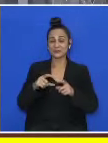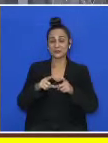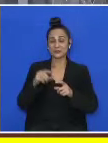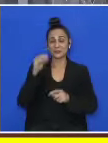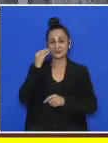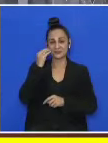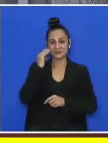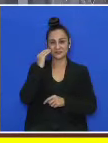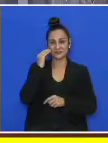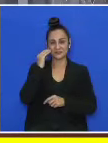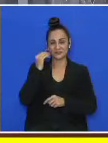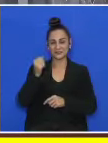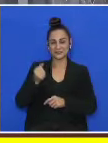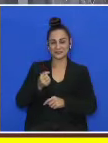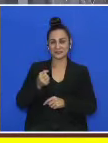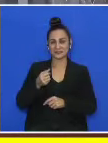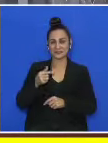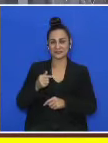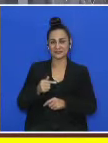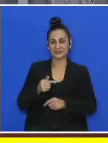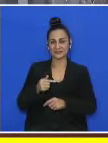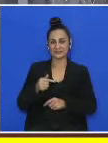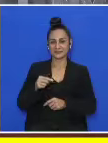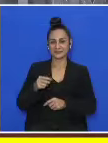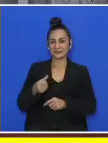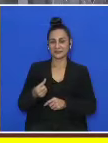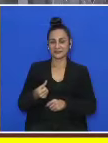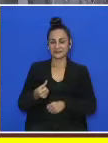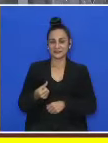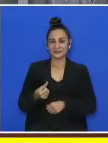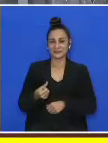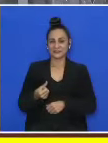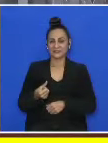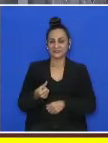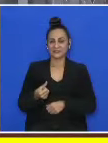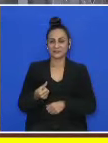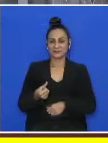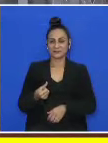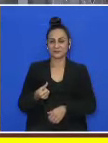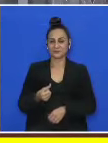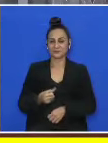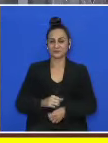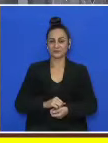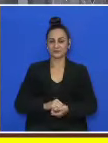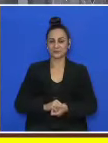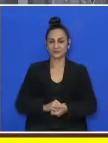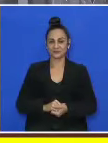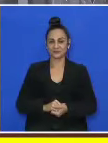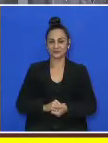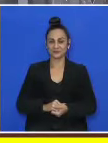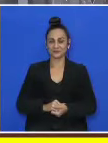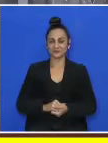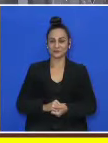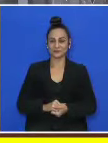Bola rosa, número 76. Rosa 76.